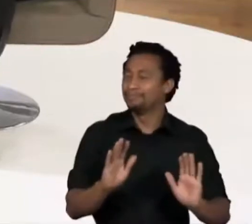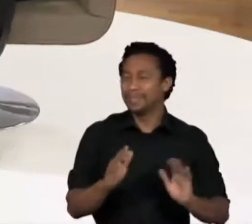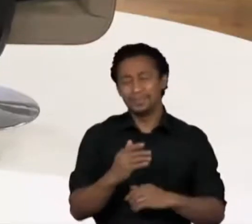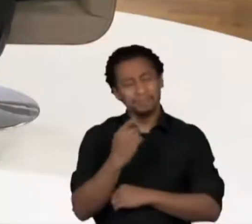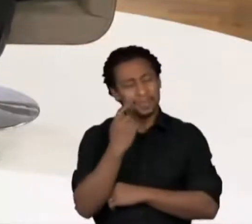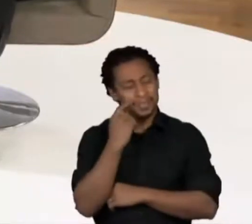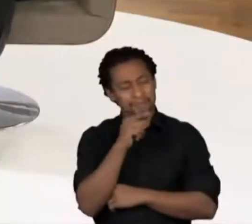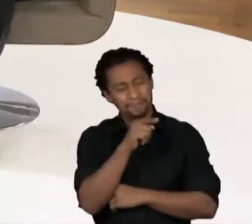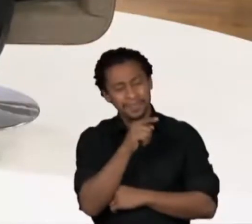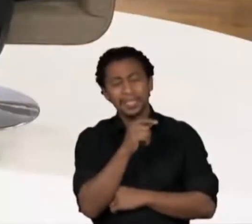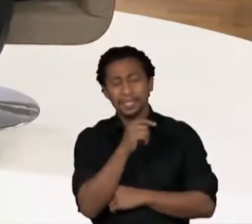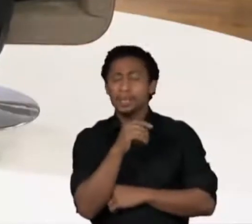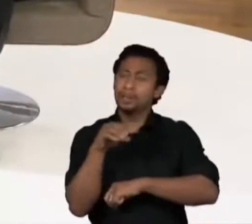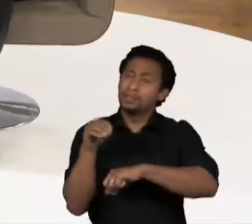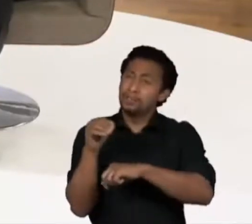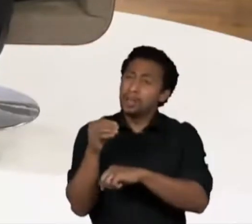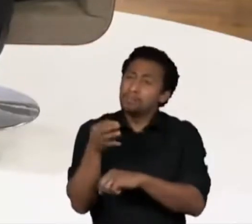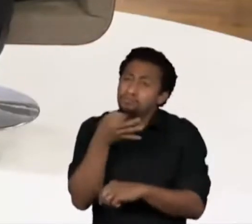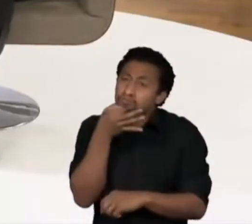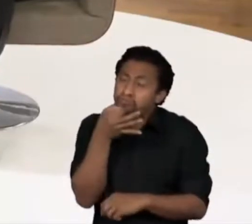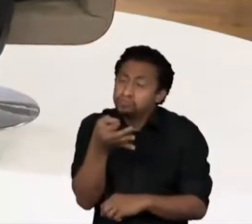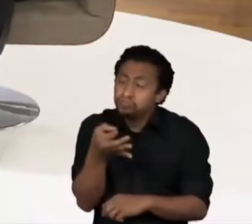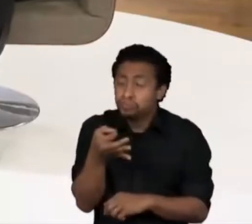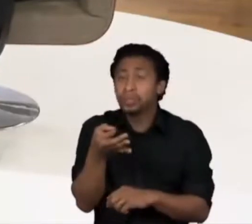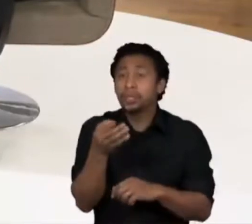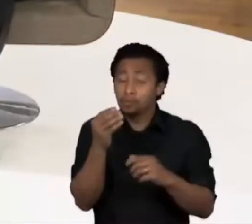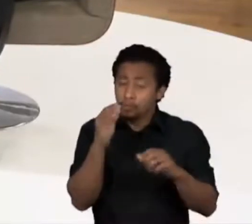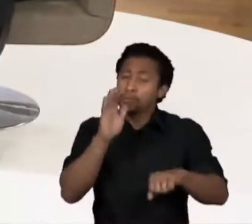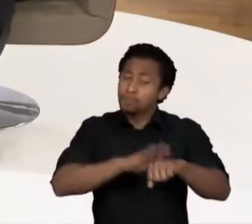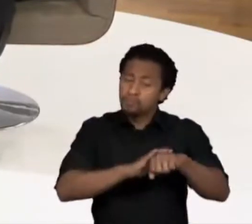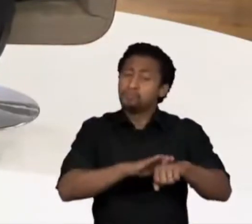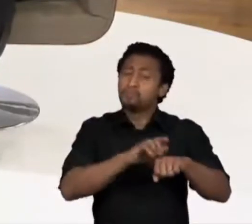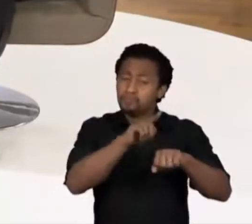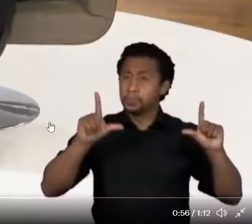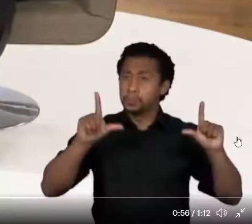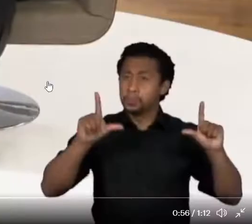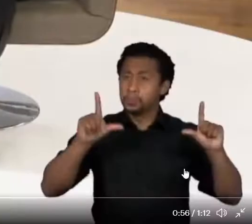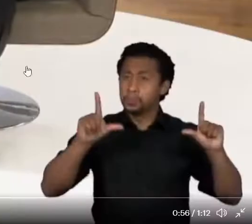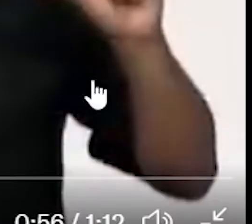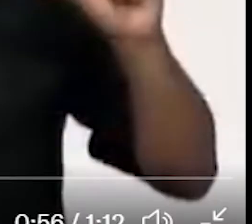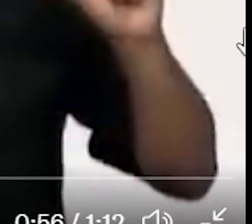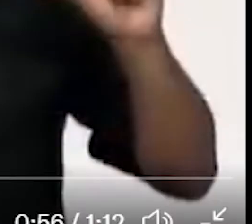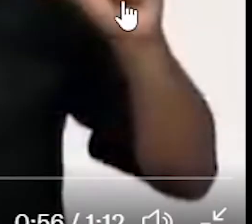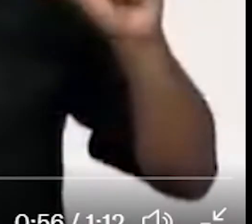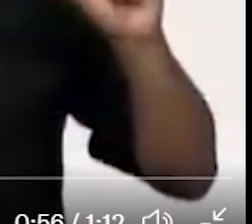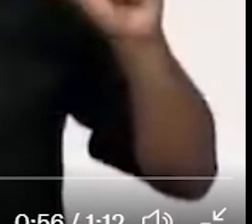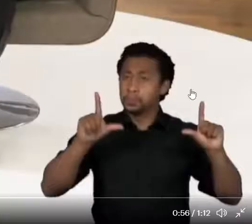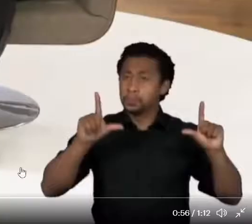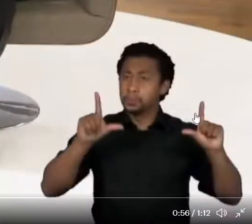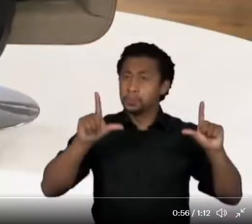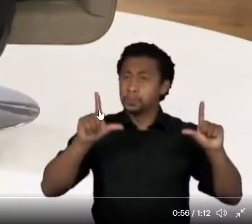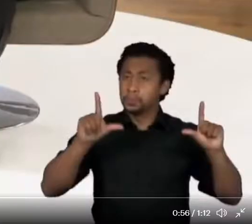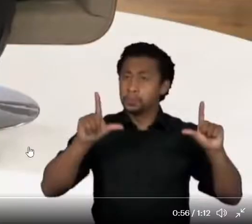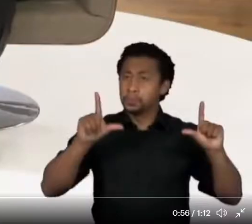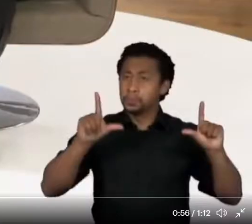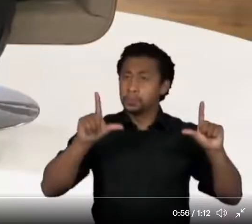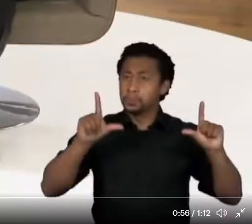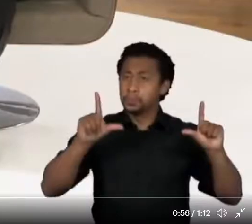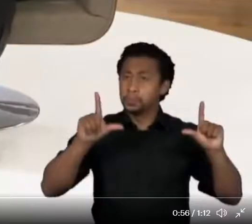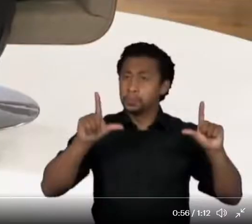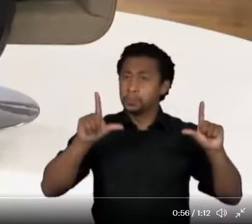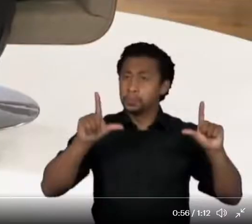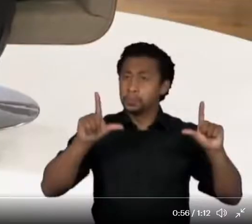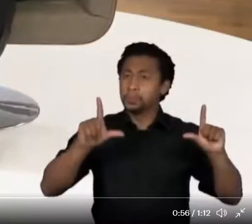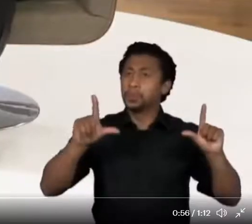Aí eu sugeri eu falei eu vou sugerir um programa para esse horário que venha tadinha desse cara aqui ó tá tentando traduzir